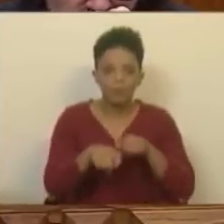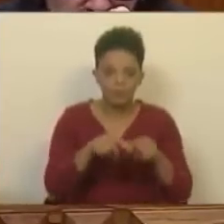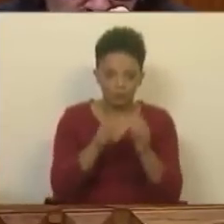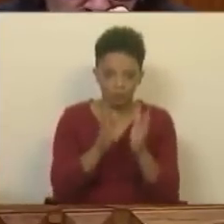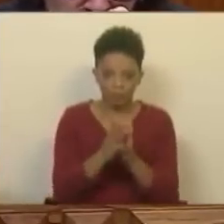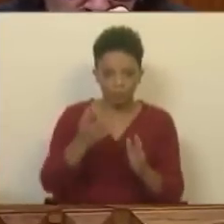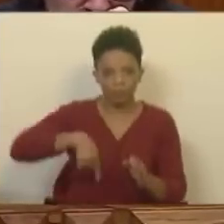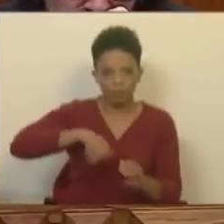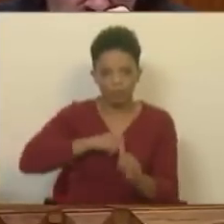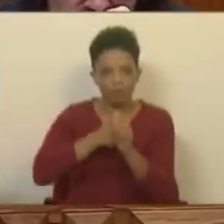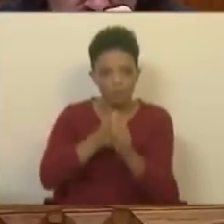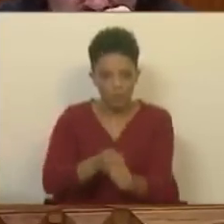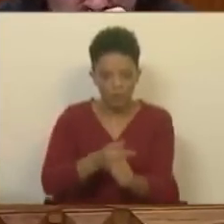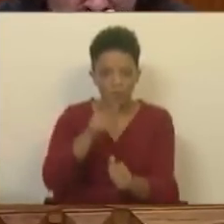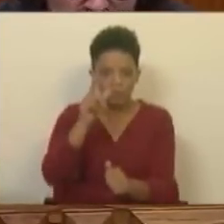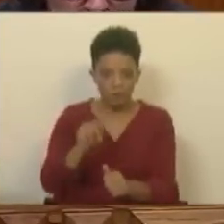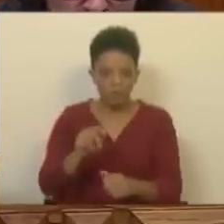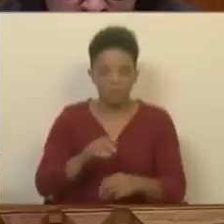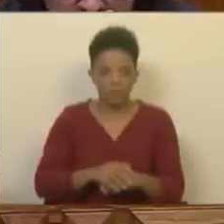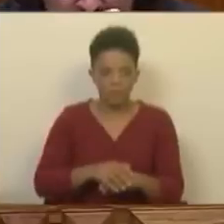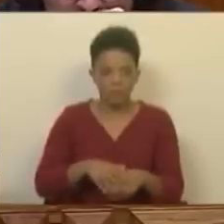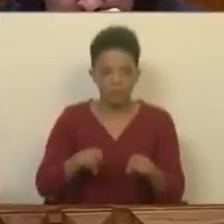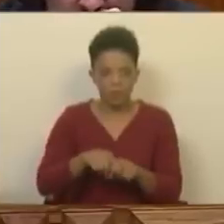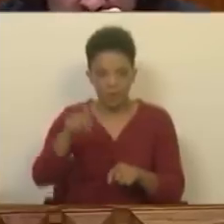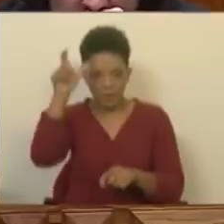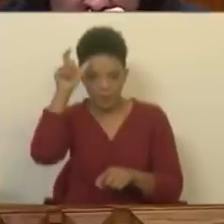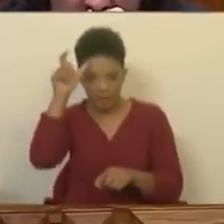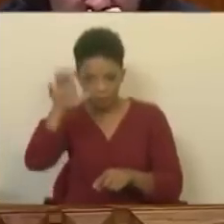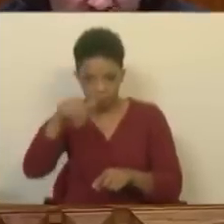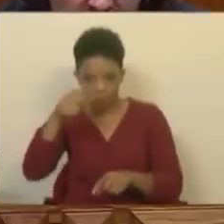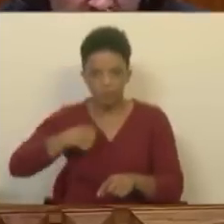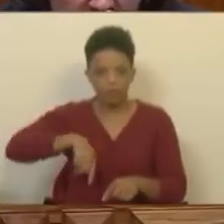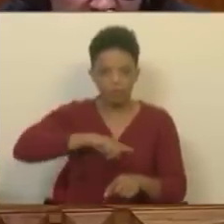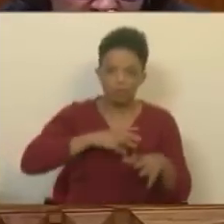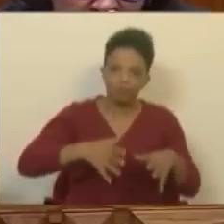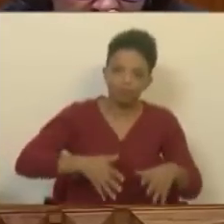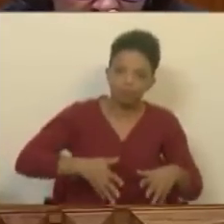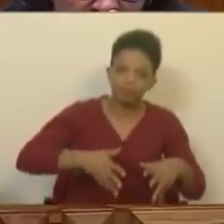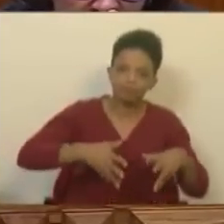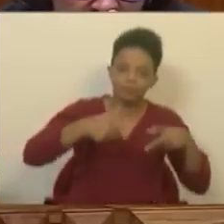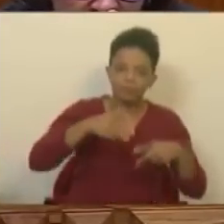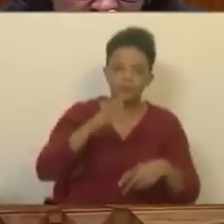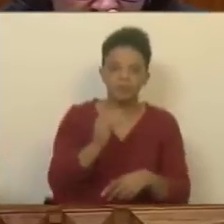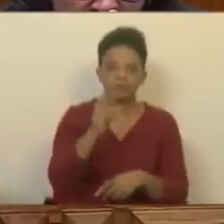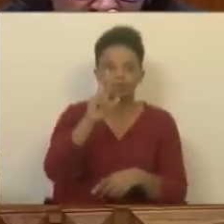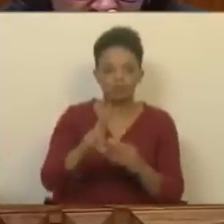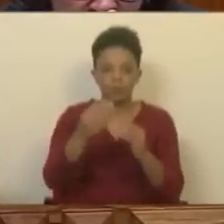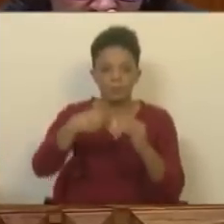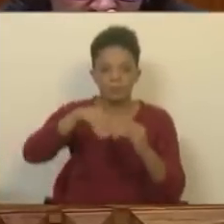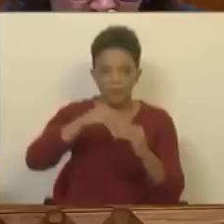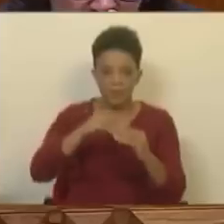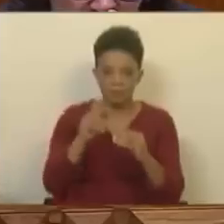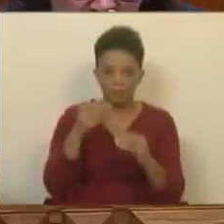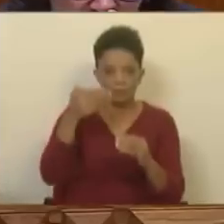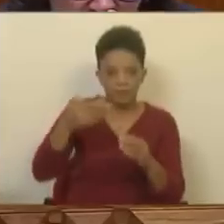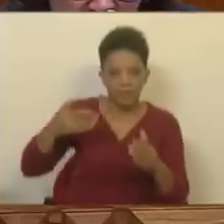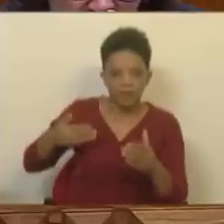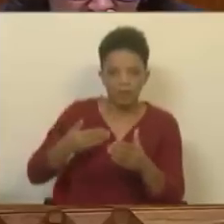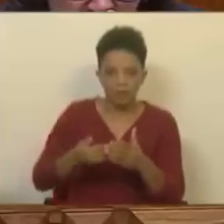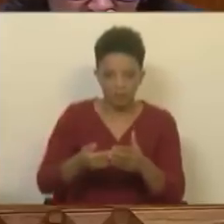que seguimos e que um convocado o diabo a verdade é que nós crescemos 10 vezes mais nesses sete anos